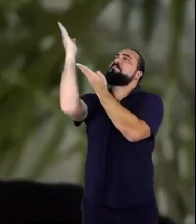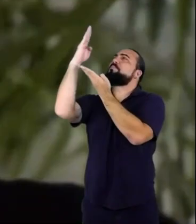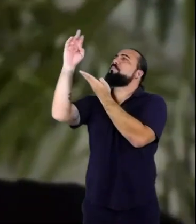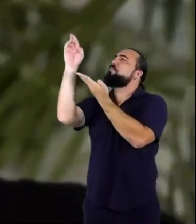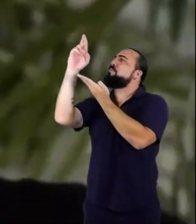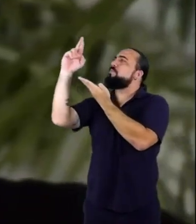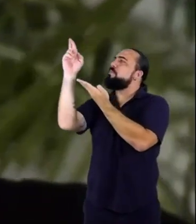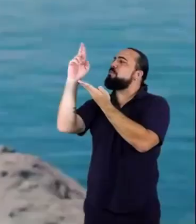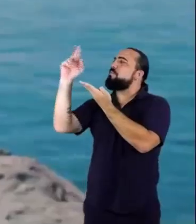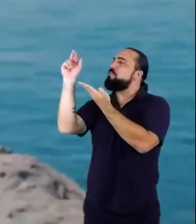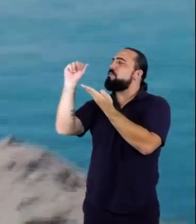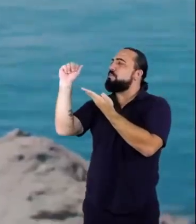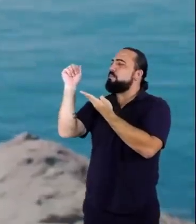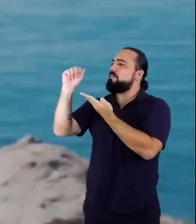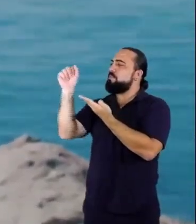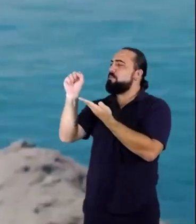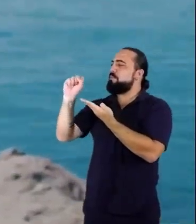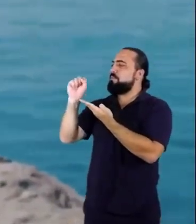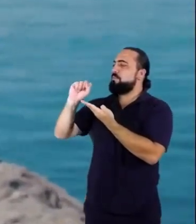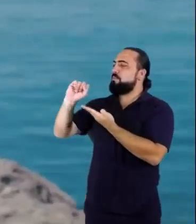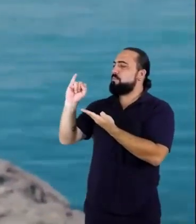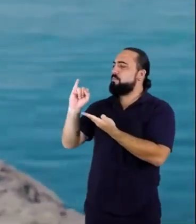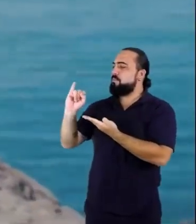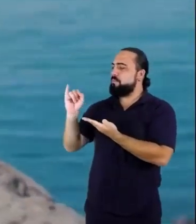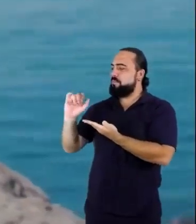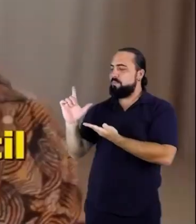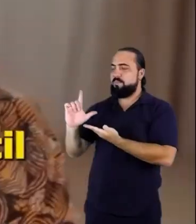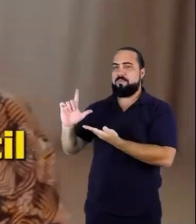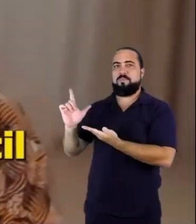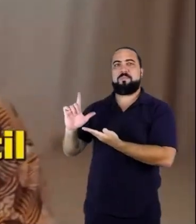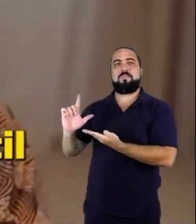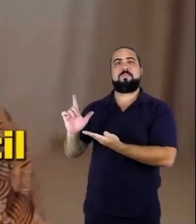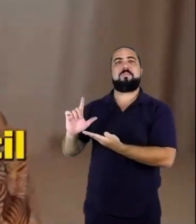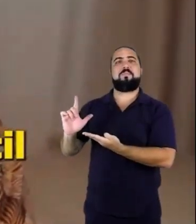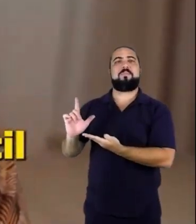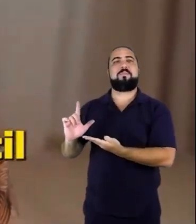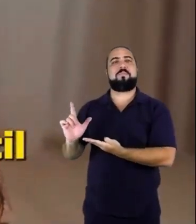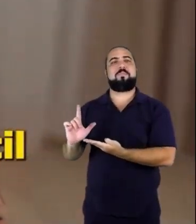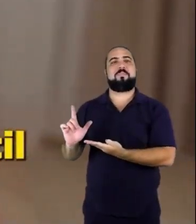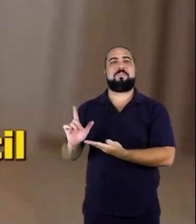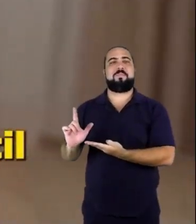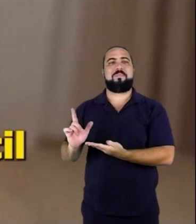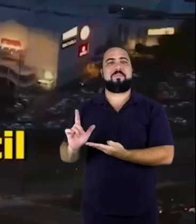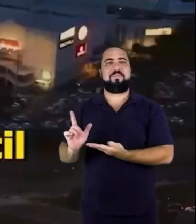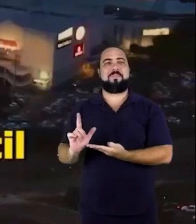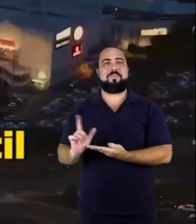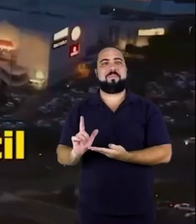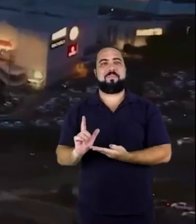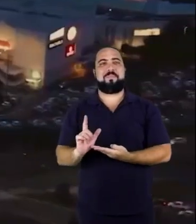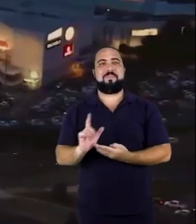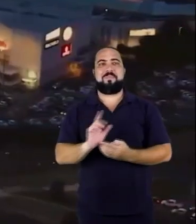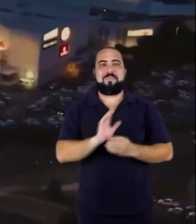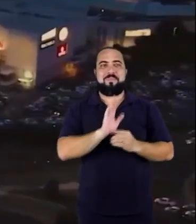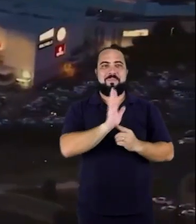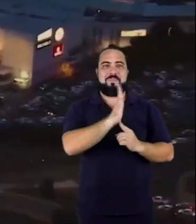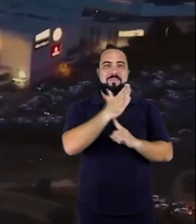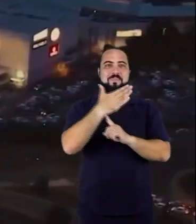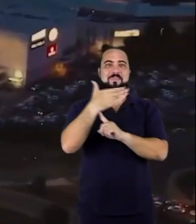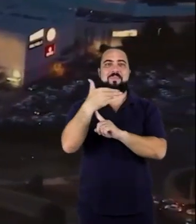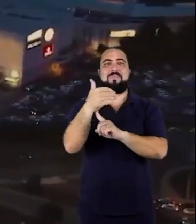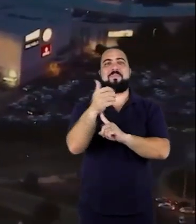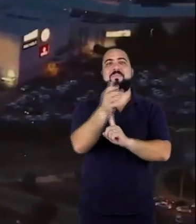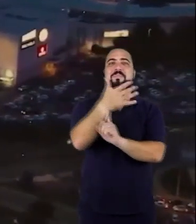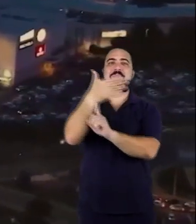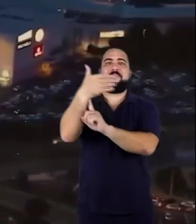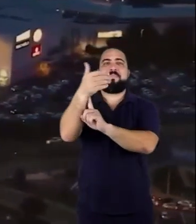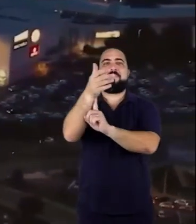teror TR Brasil pátria amada dos filhos D SAS mã pátria